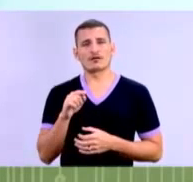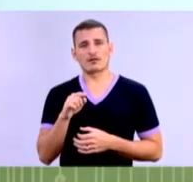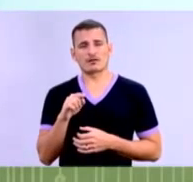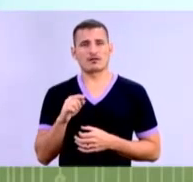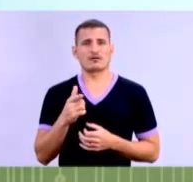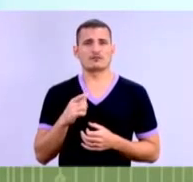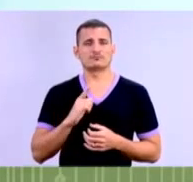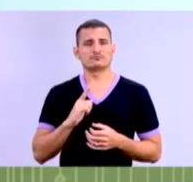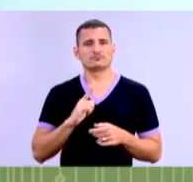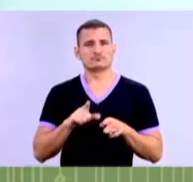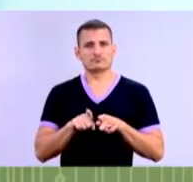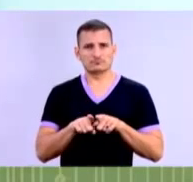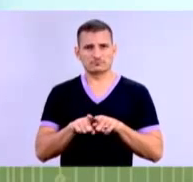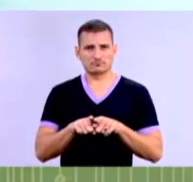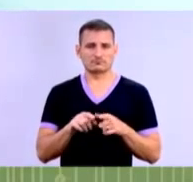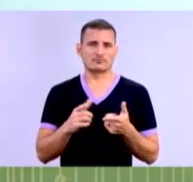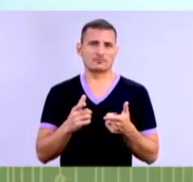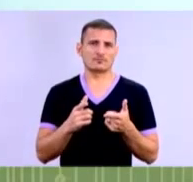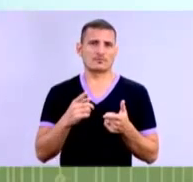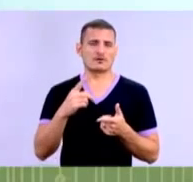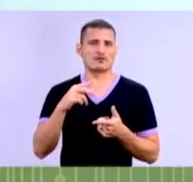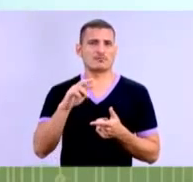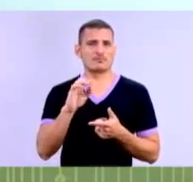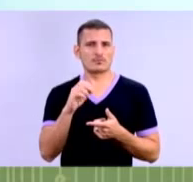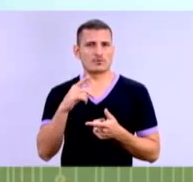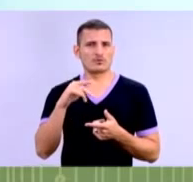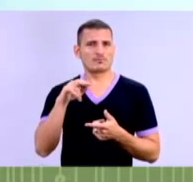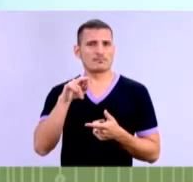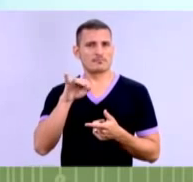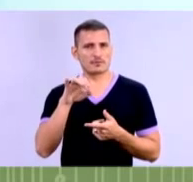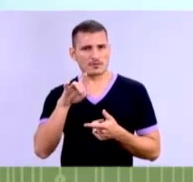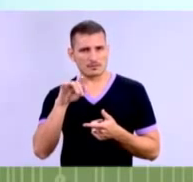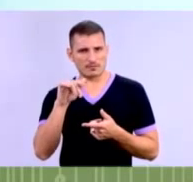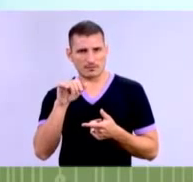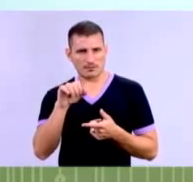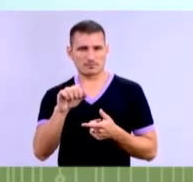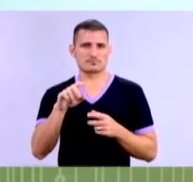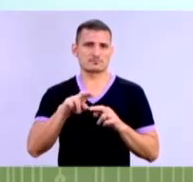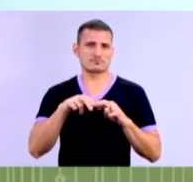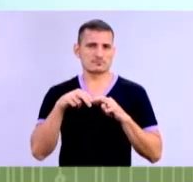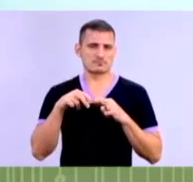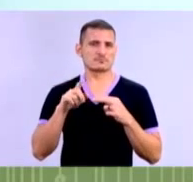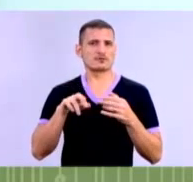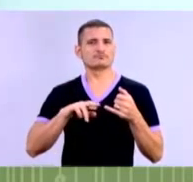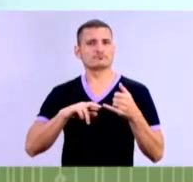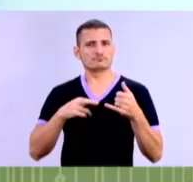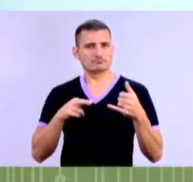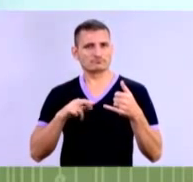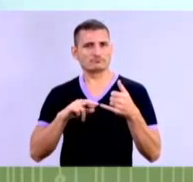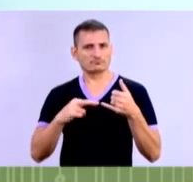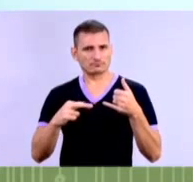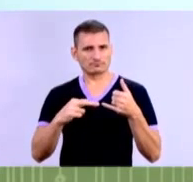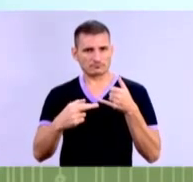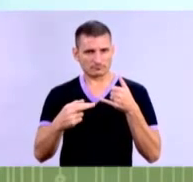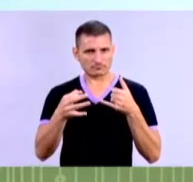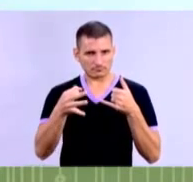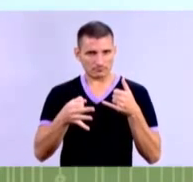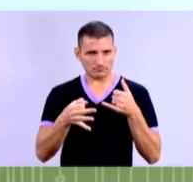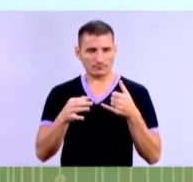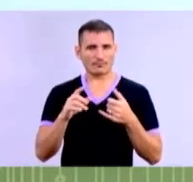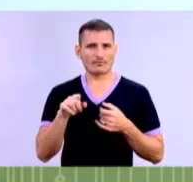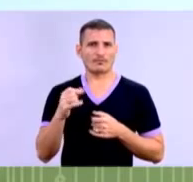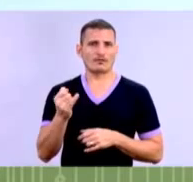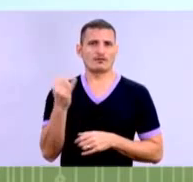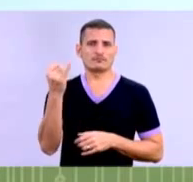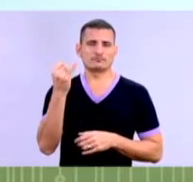tem ali algumas propriedades, né? Por isso que eles são trançados, correto? E é importante essa participação de vocês, que a